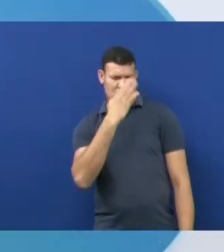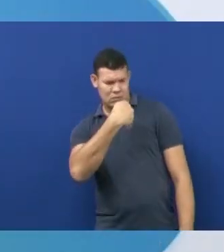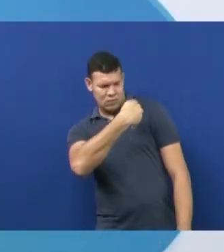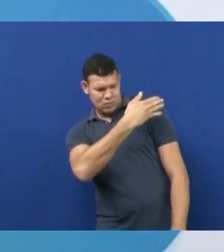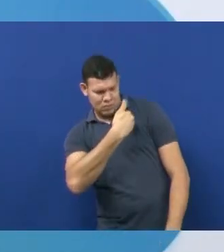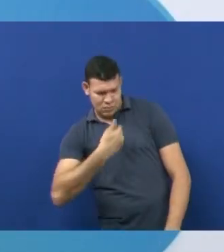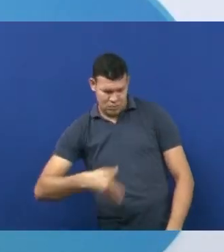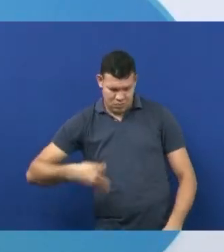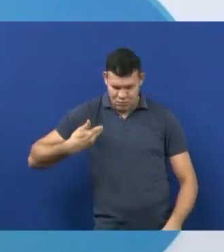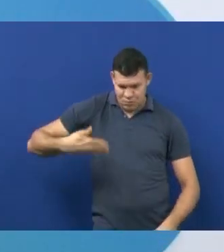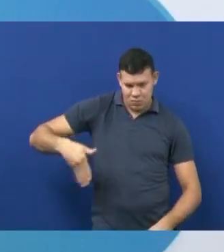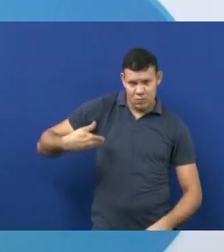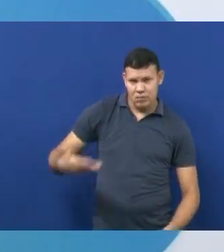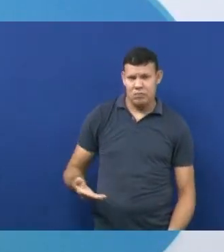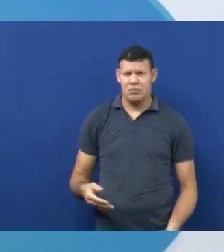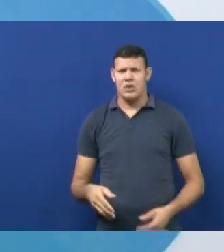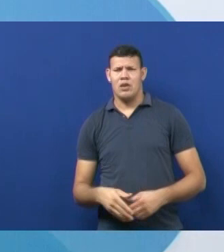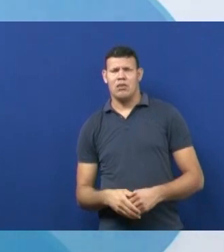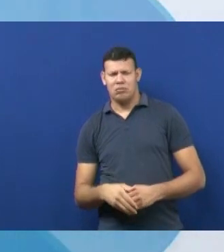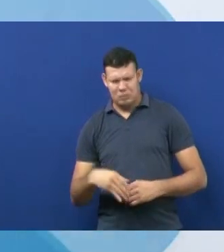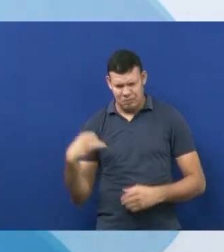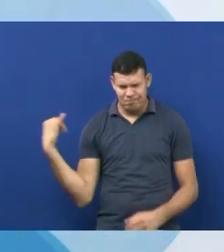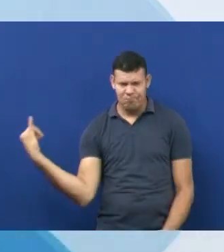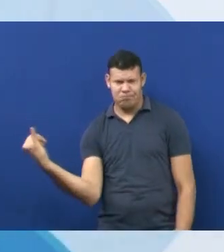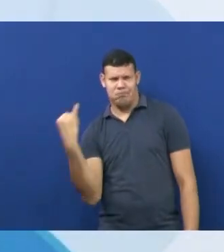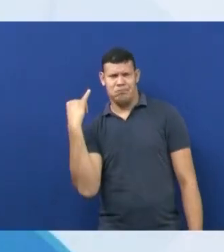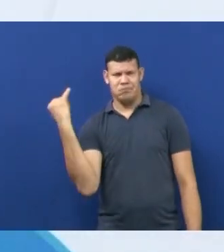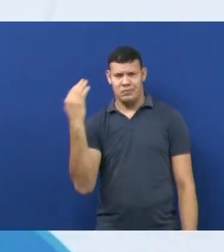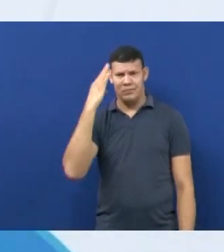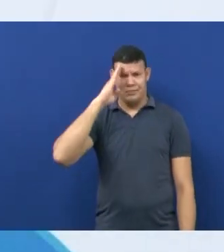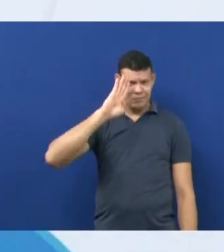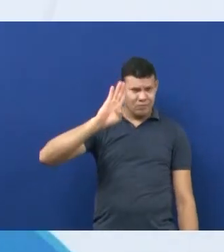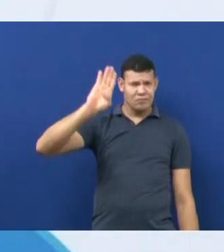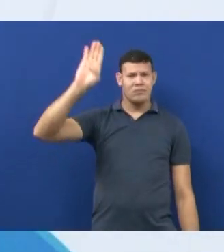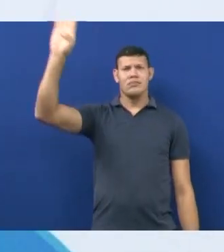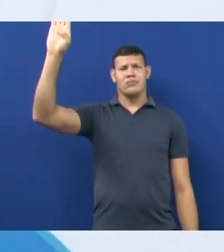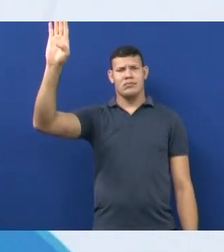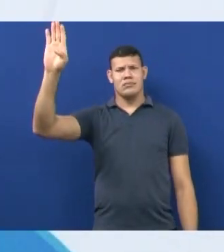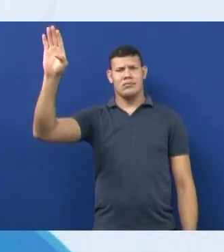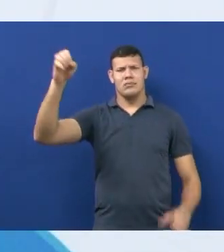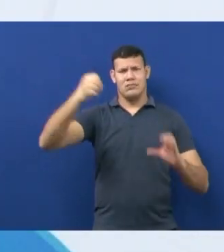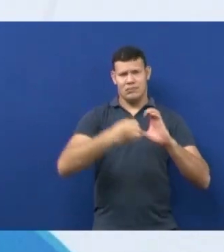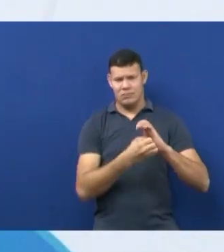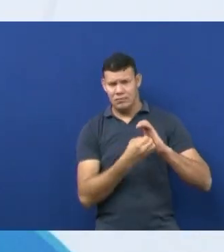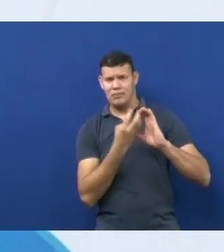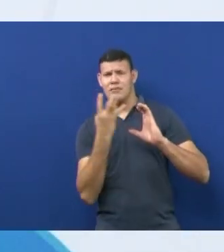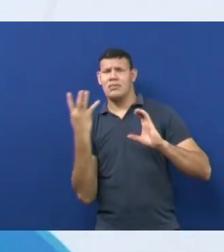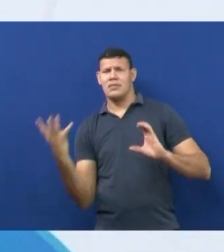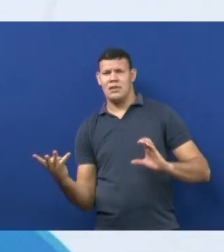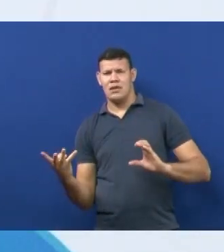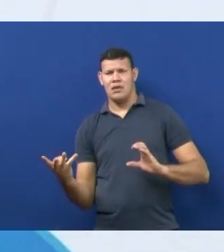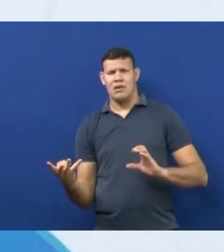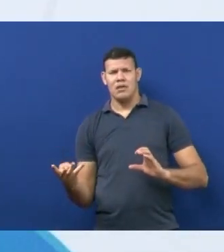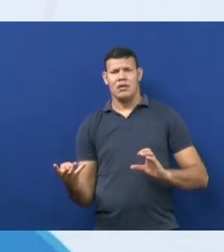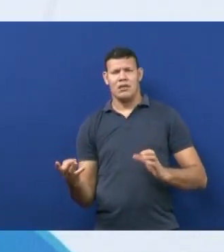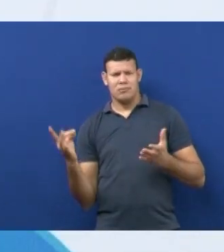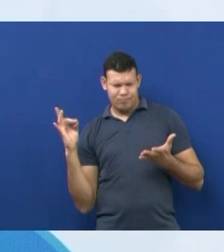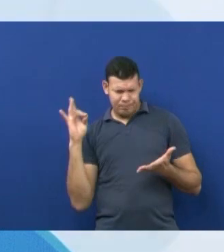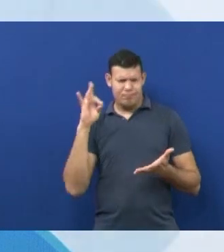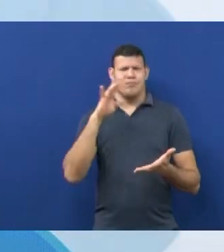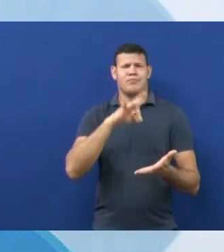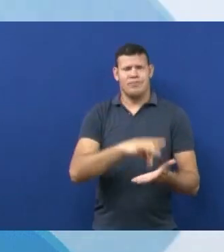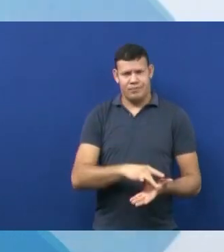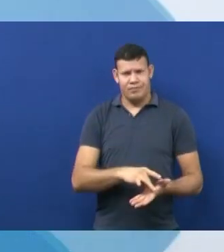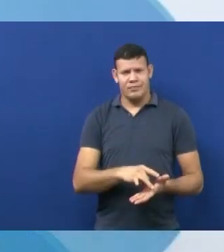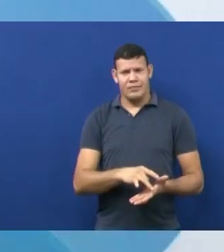e das atrizes. A maquiagem é fundamental para trazer a caracterização real do personagem que o ator quer passar